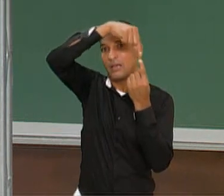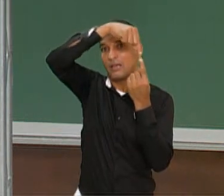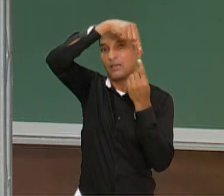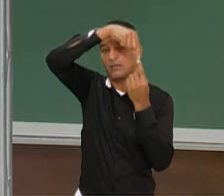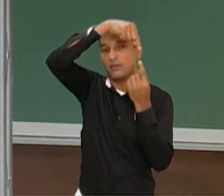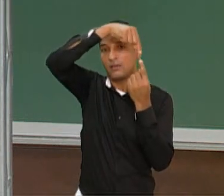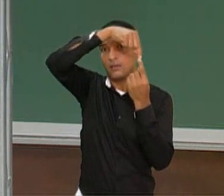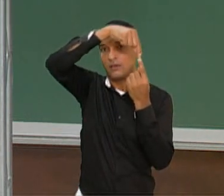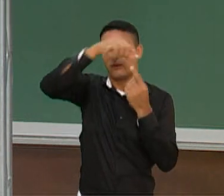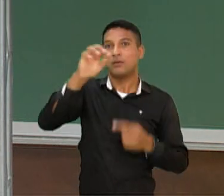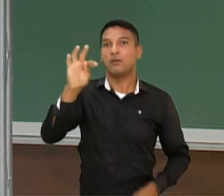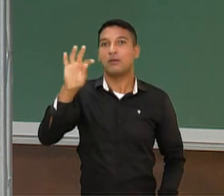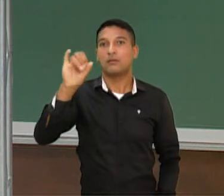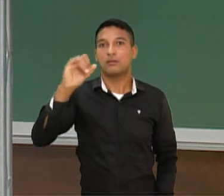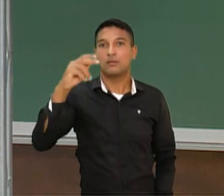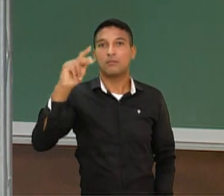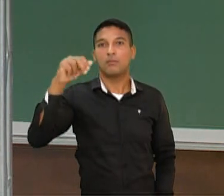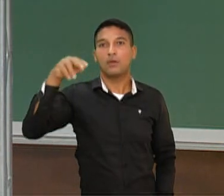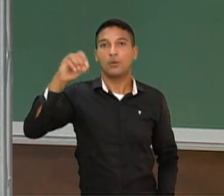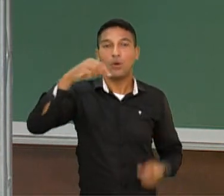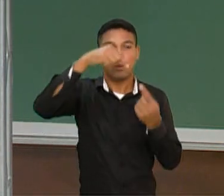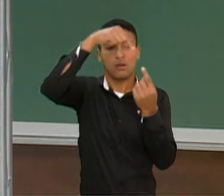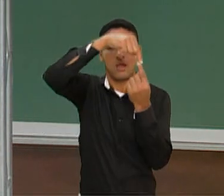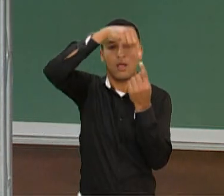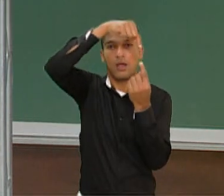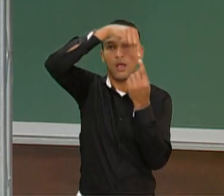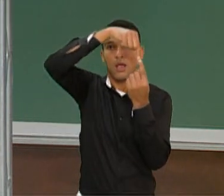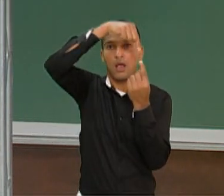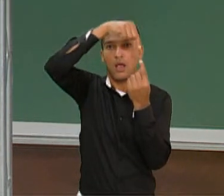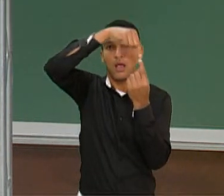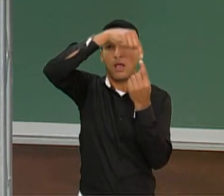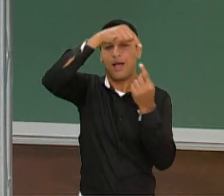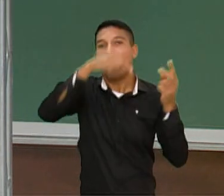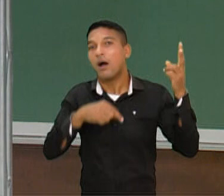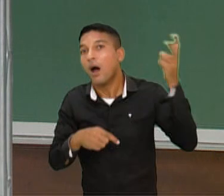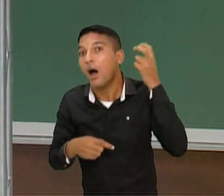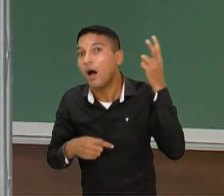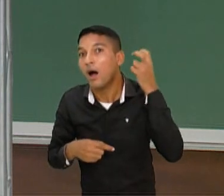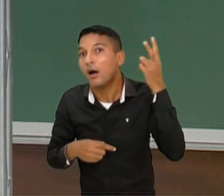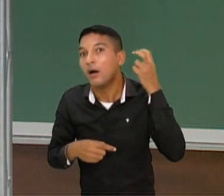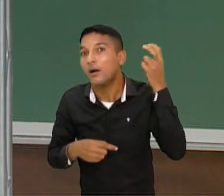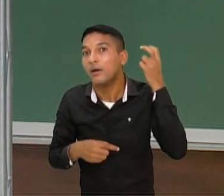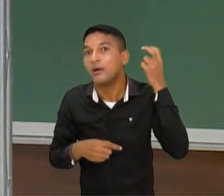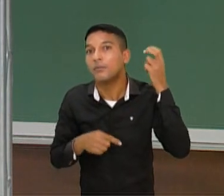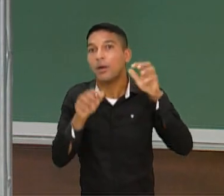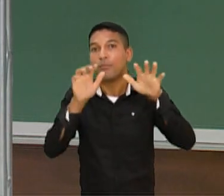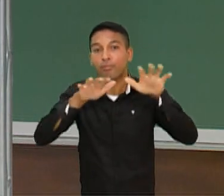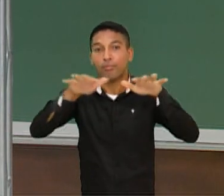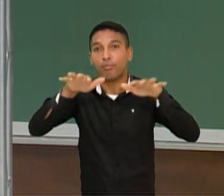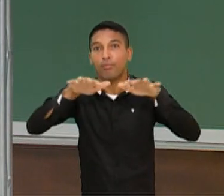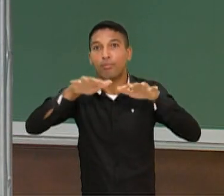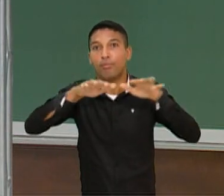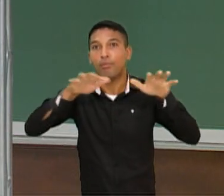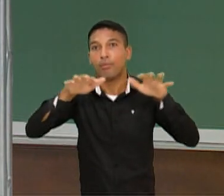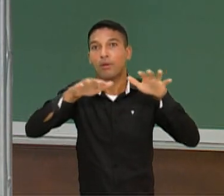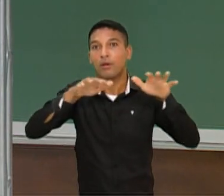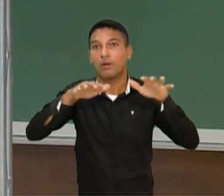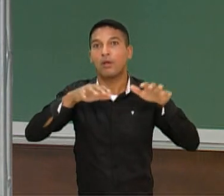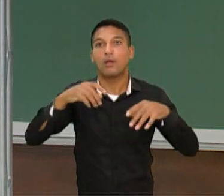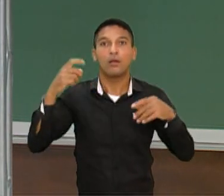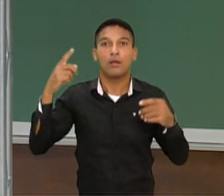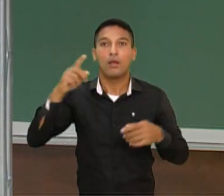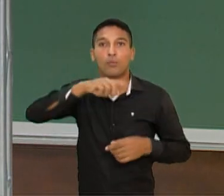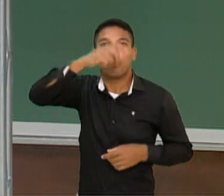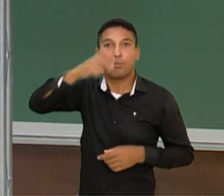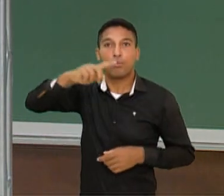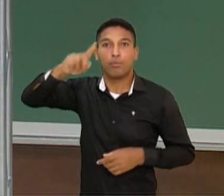de tímpano, tá? A membrana timpânica ali vai tremer de acordo com as frequências sonoras captadas ali, tá?